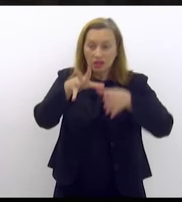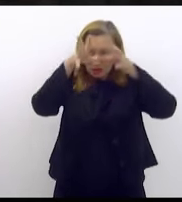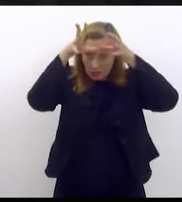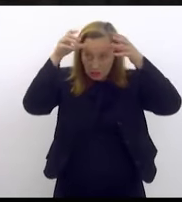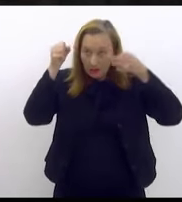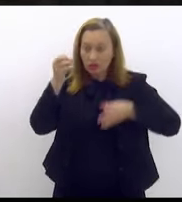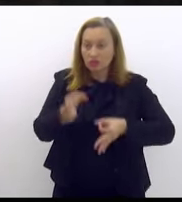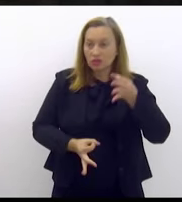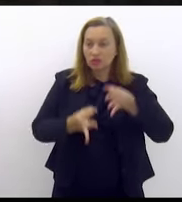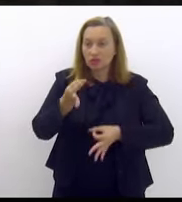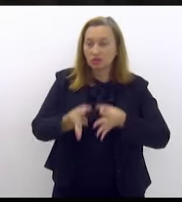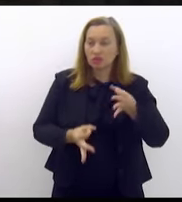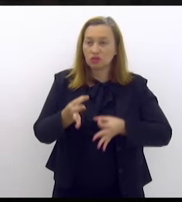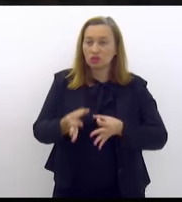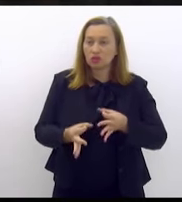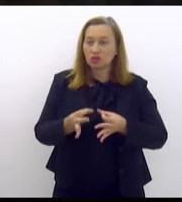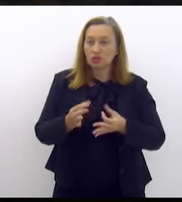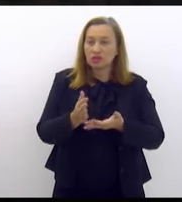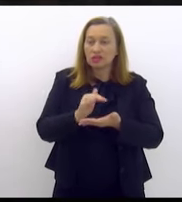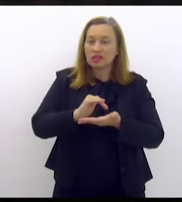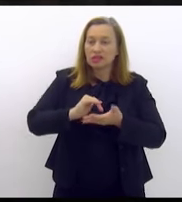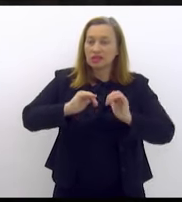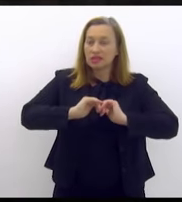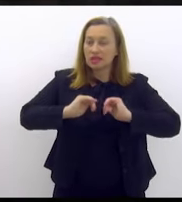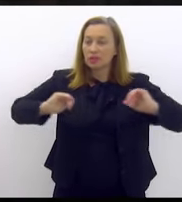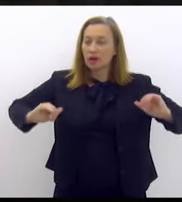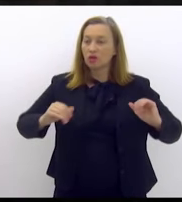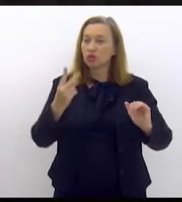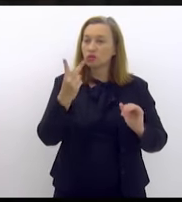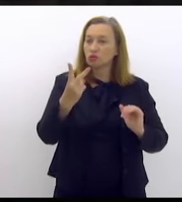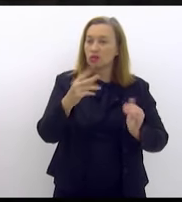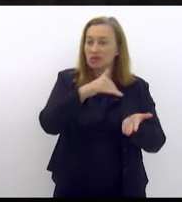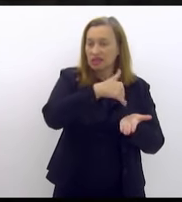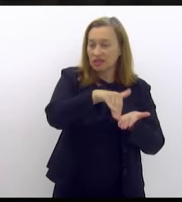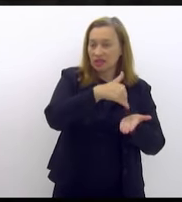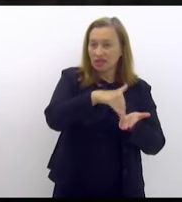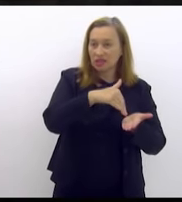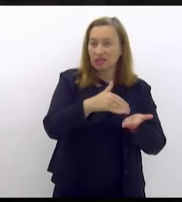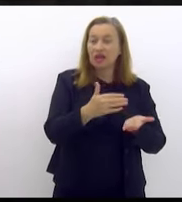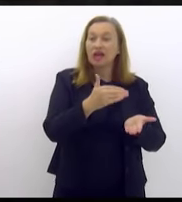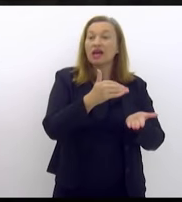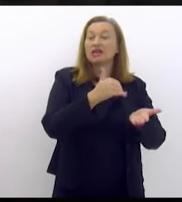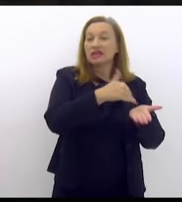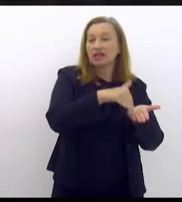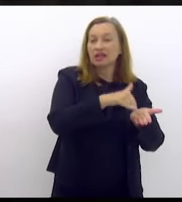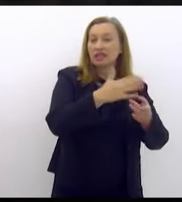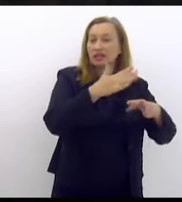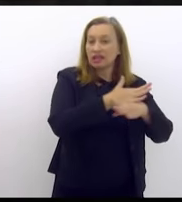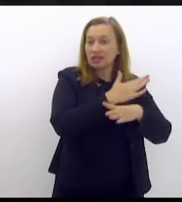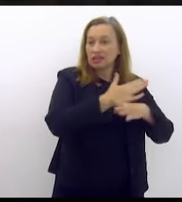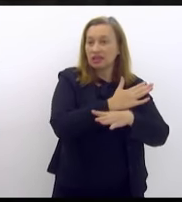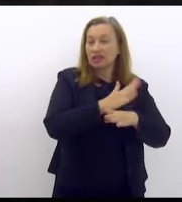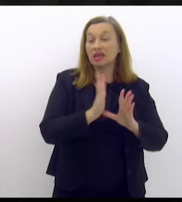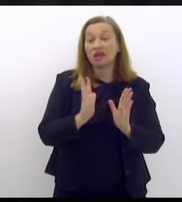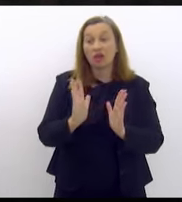desmembrou duas novas outras secretarias. A das cidades e, mais recentemente,